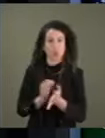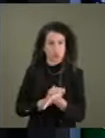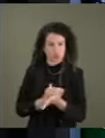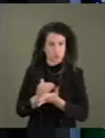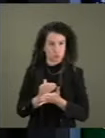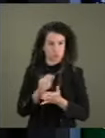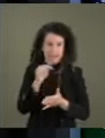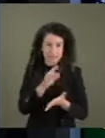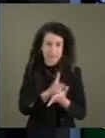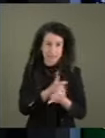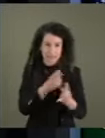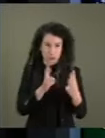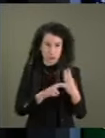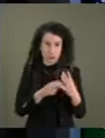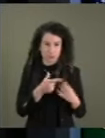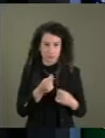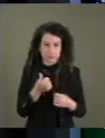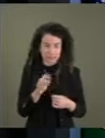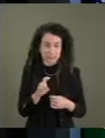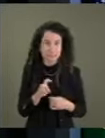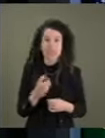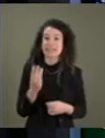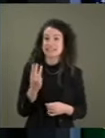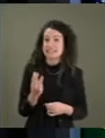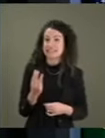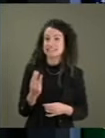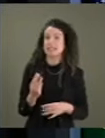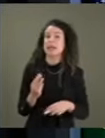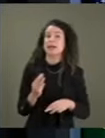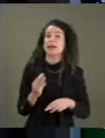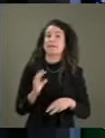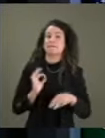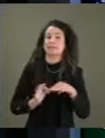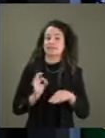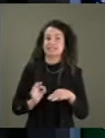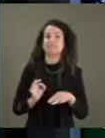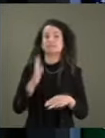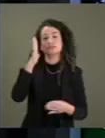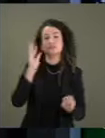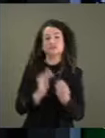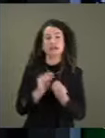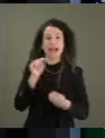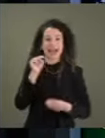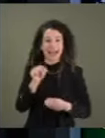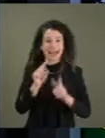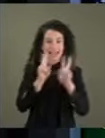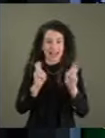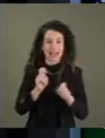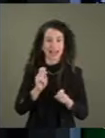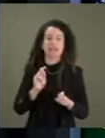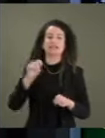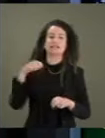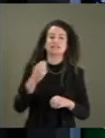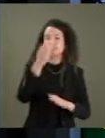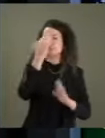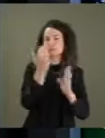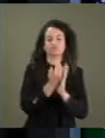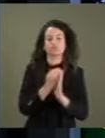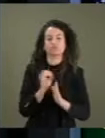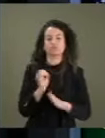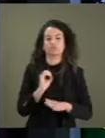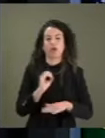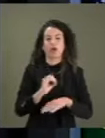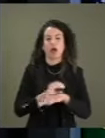2015. 3 ministros consideraram o artigo inconstitucional.